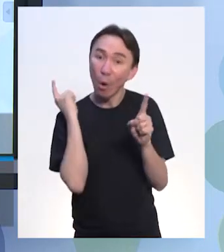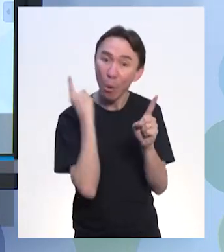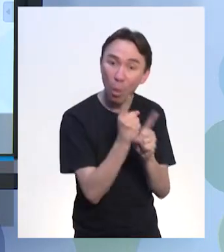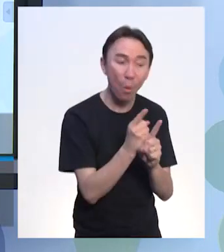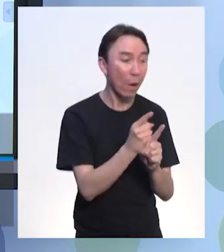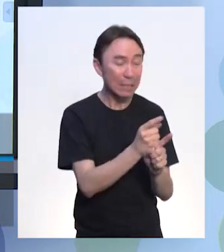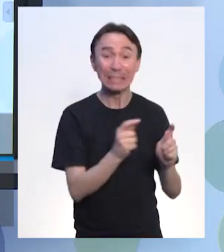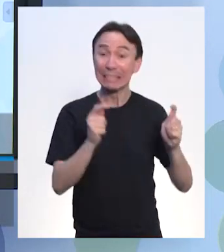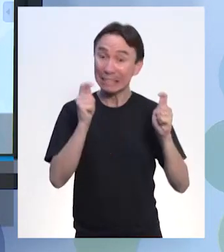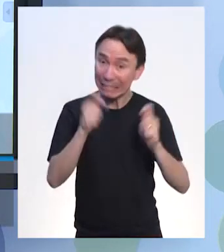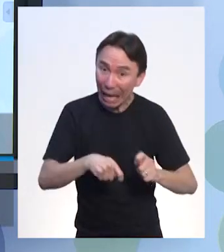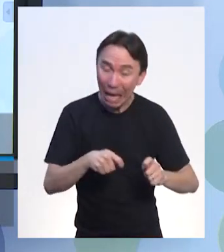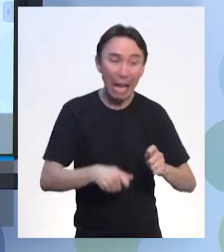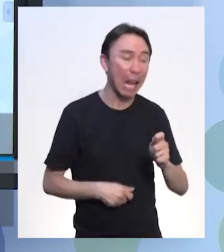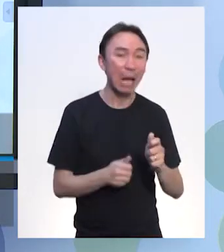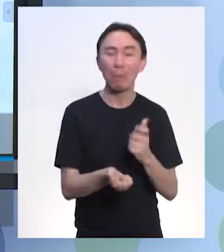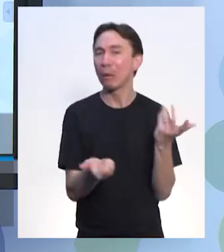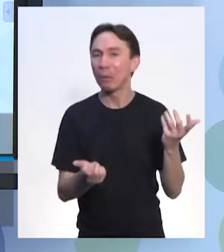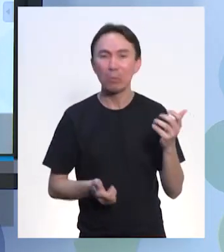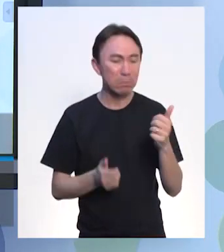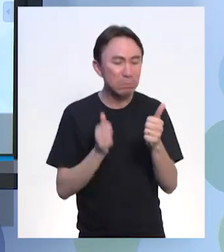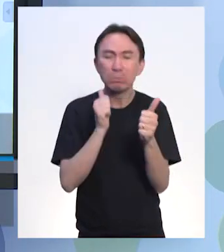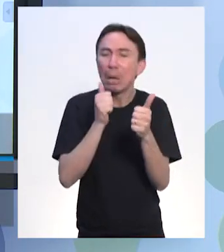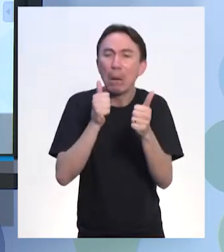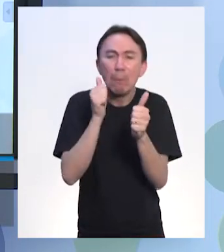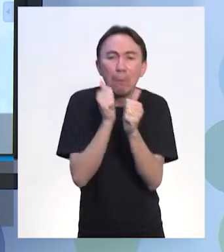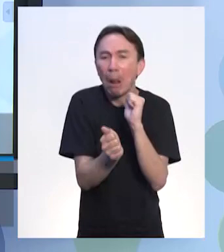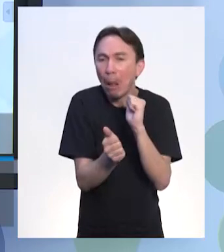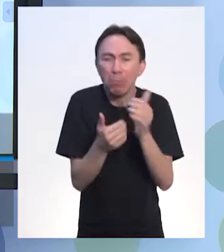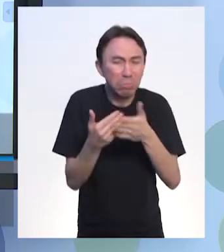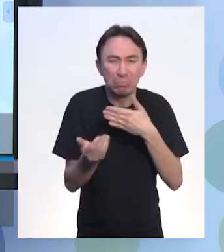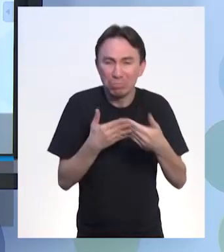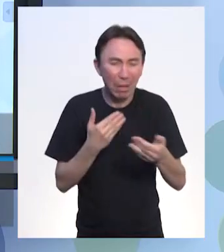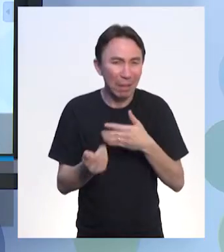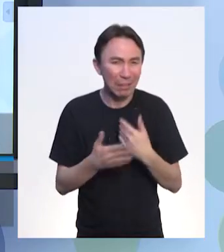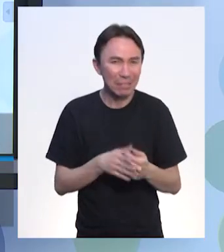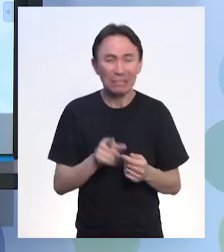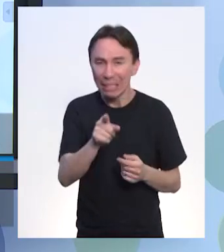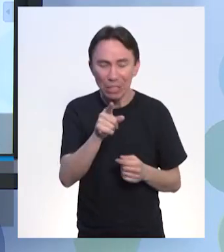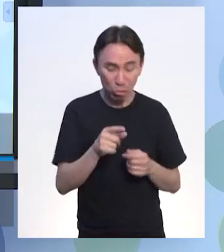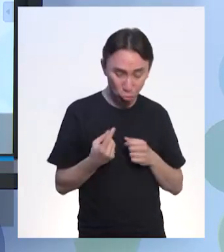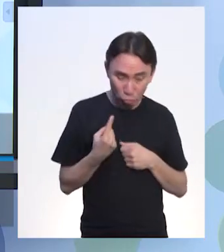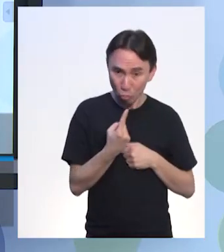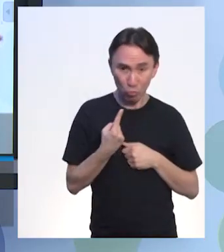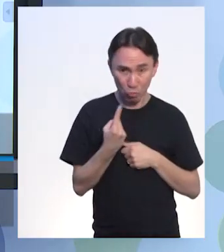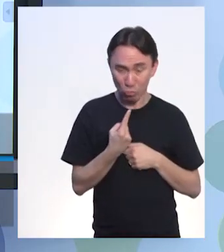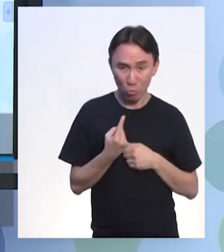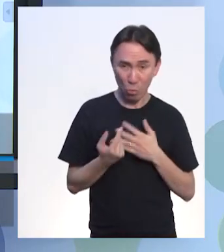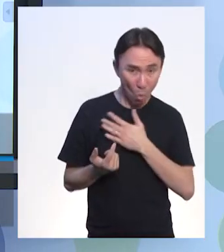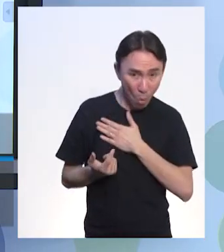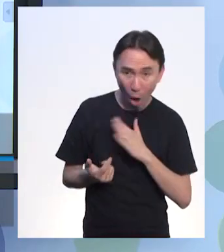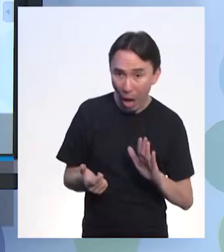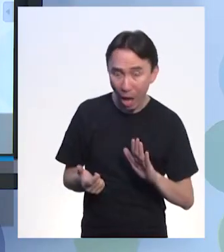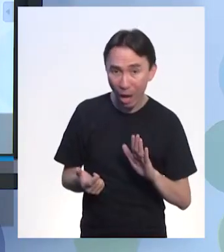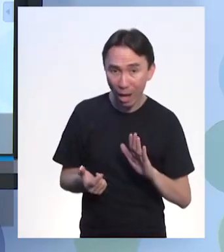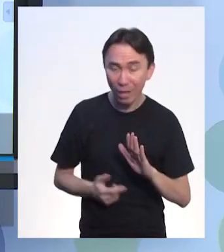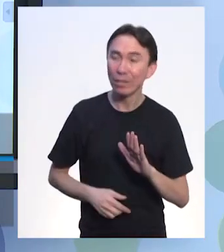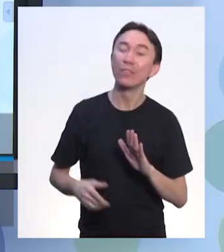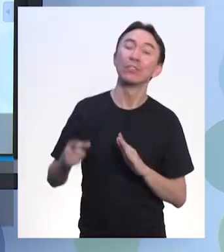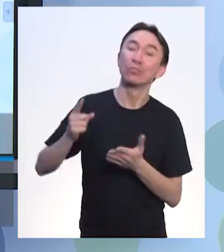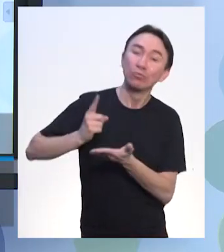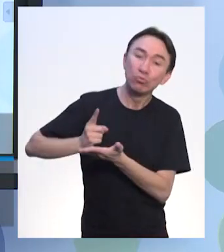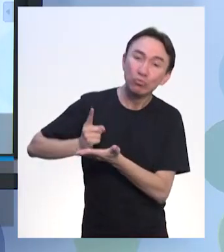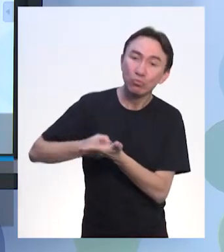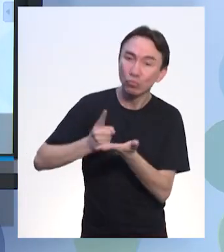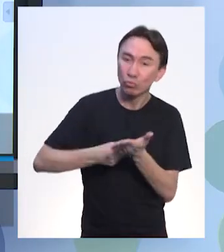atividade. Excelente, não é? E aí foi o que eu já disse, você não gosta de praticar sozinho? Ok, então vamos lá com os colegas.